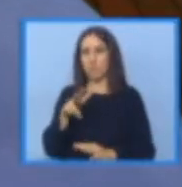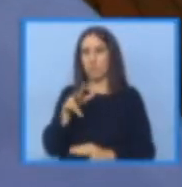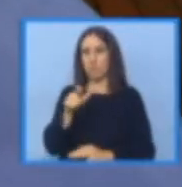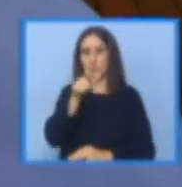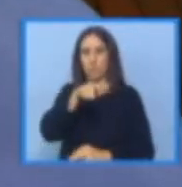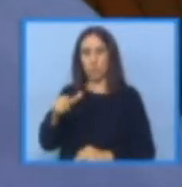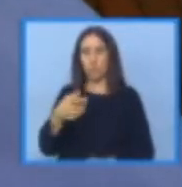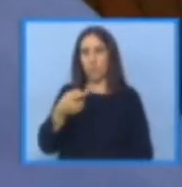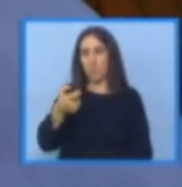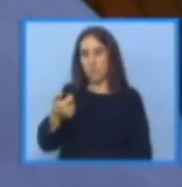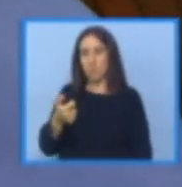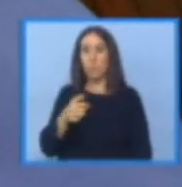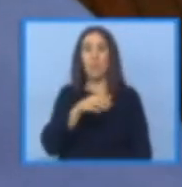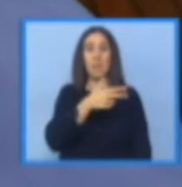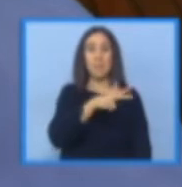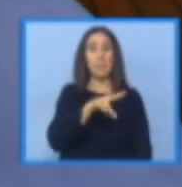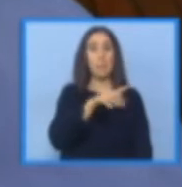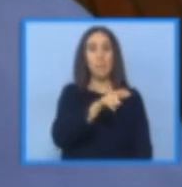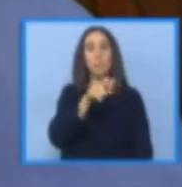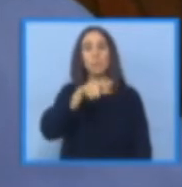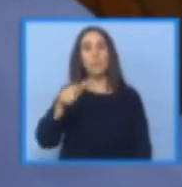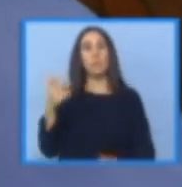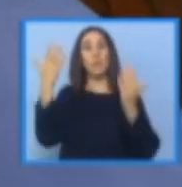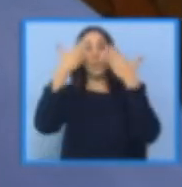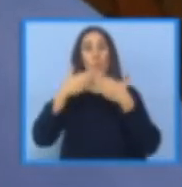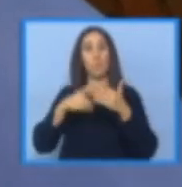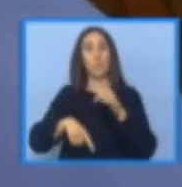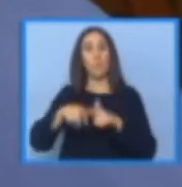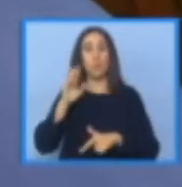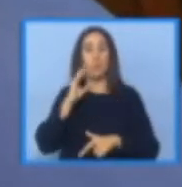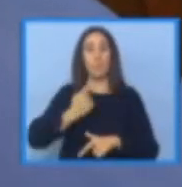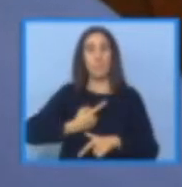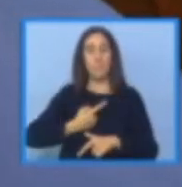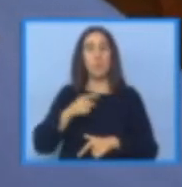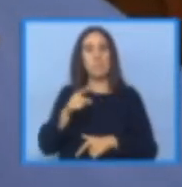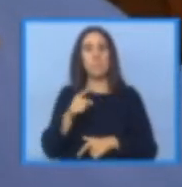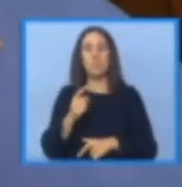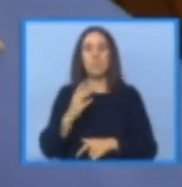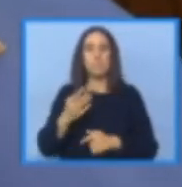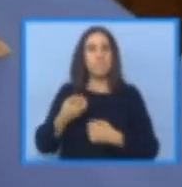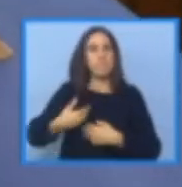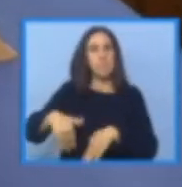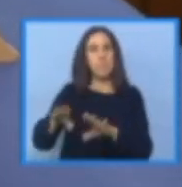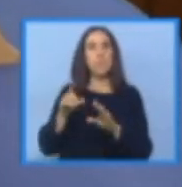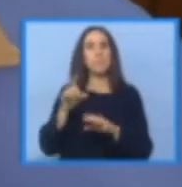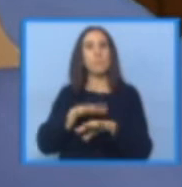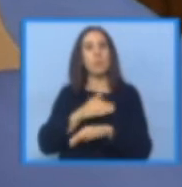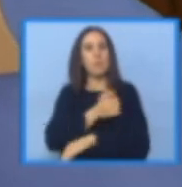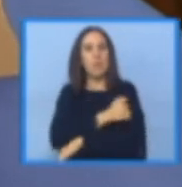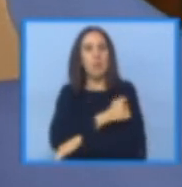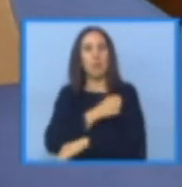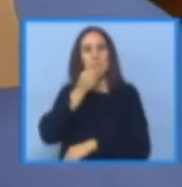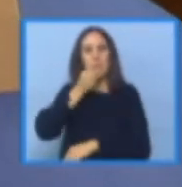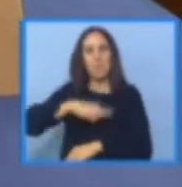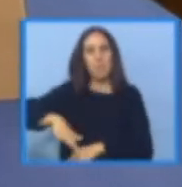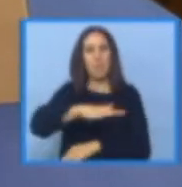pessoas, 95 a 100 mil pessoas que fugiram naquela noite, obrigados a fugir, a deixar tudo para trás por causa da entrada nas suas casas, nas suas